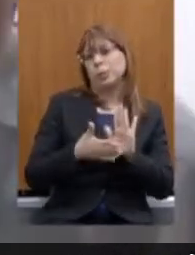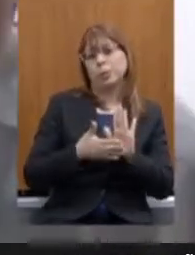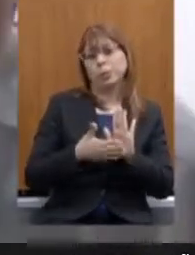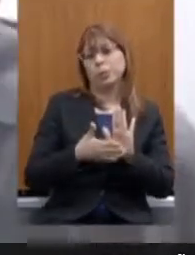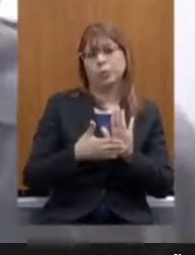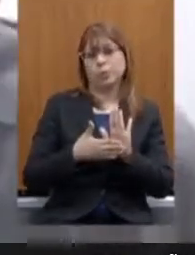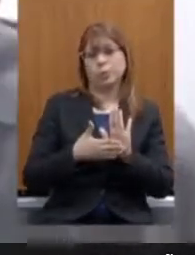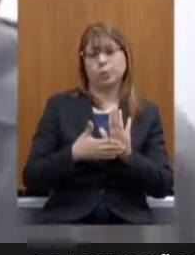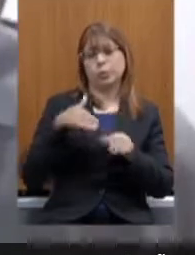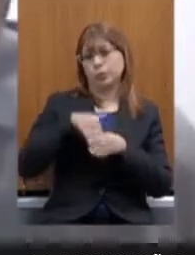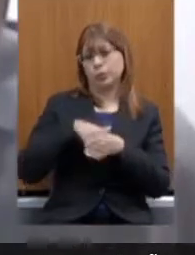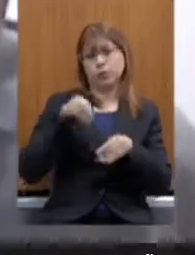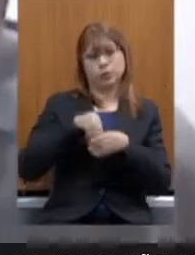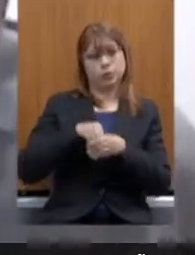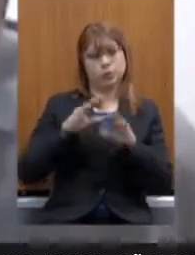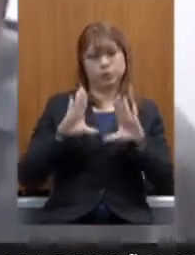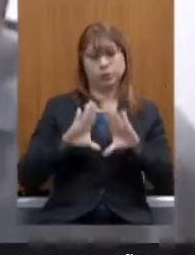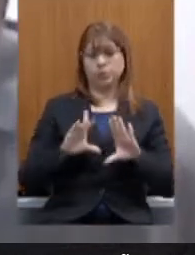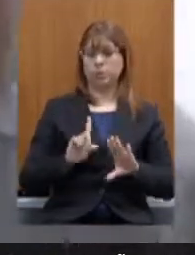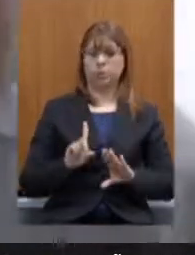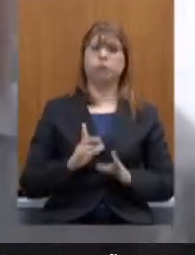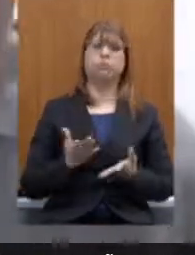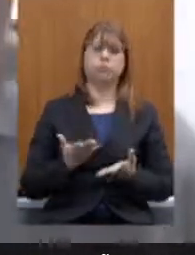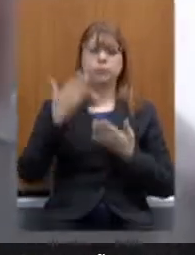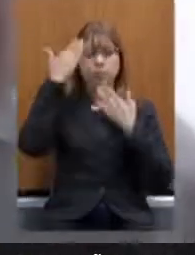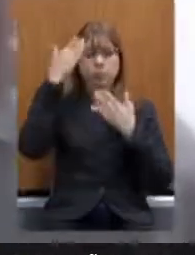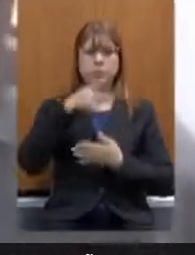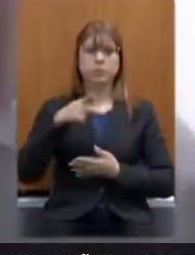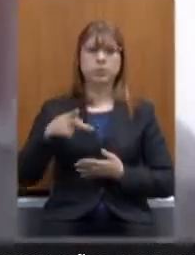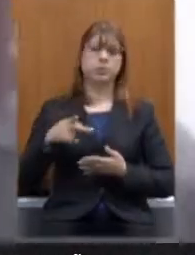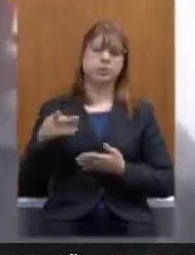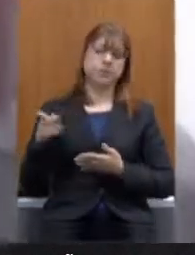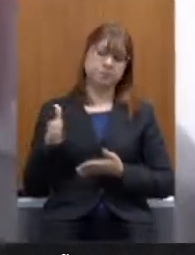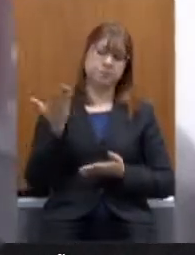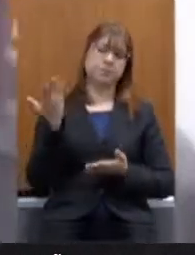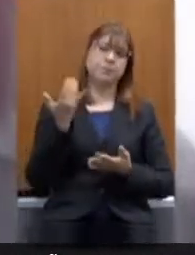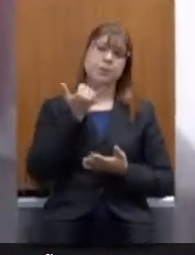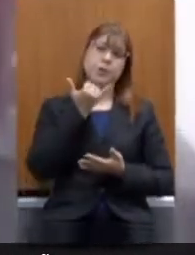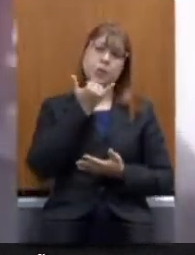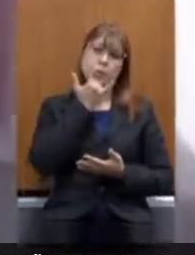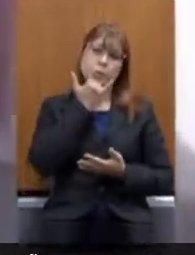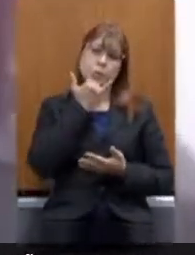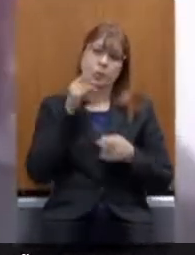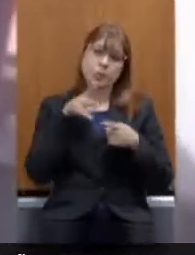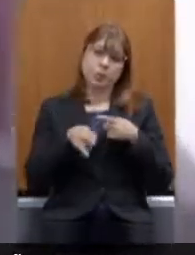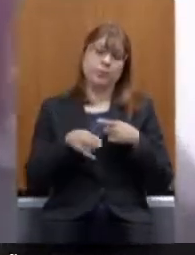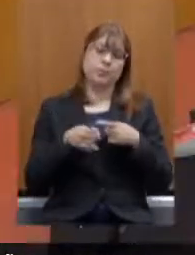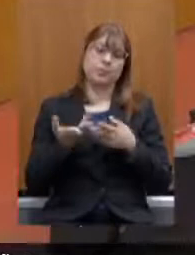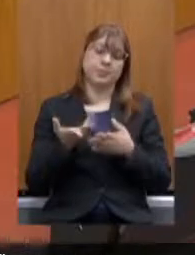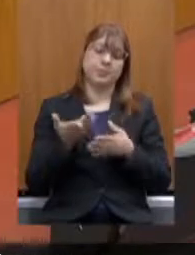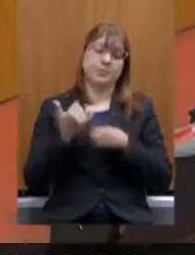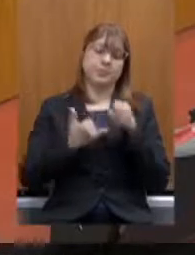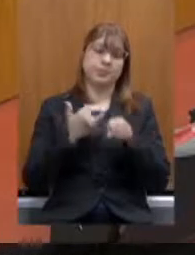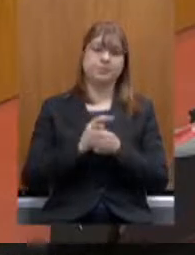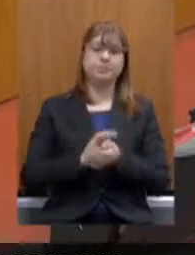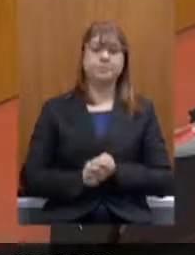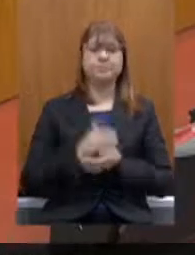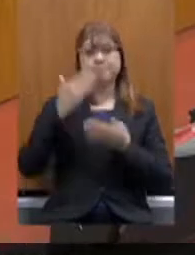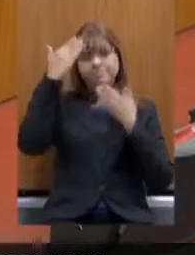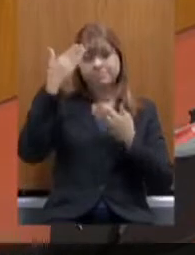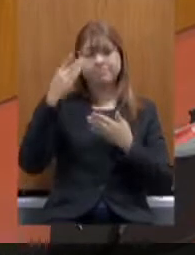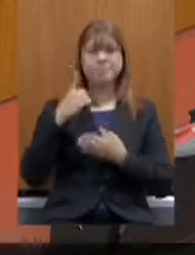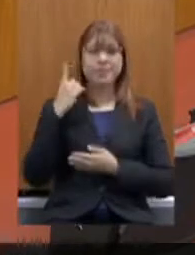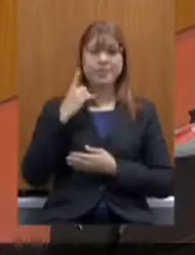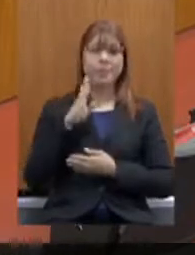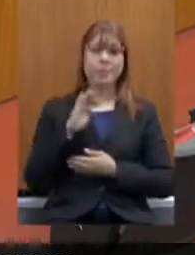propostas para serem votados na assembleia obrigado presidente passo para frente desculpa a conexão obrigado deputado do betão